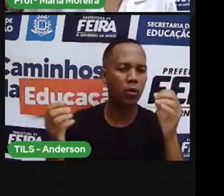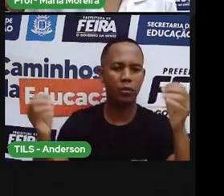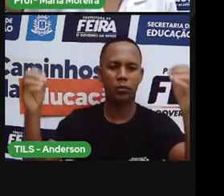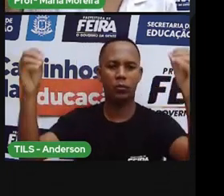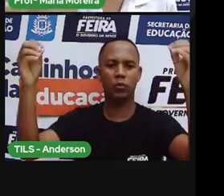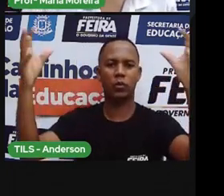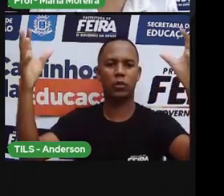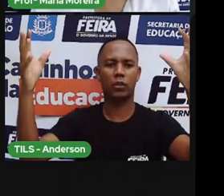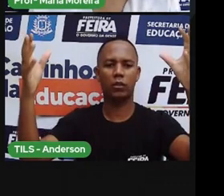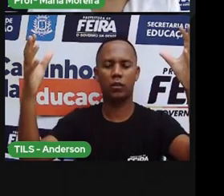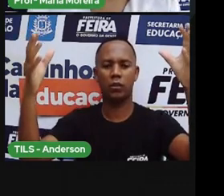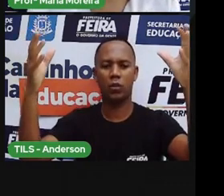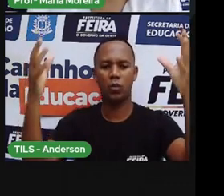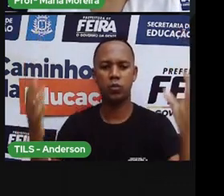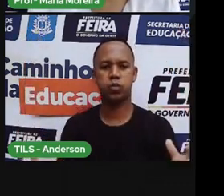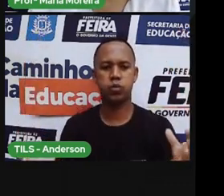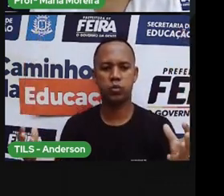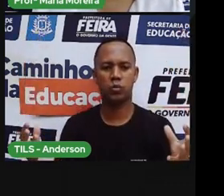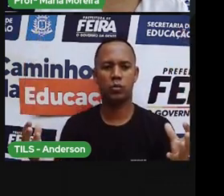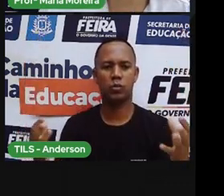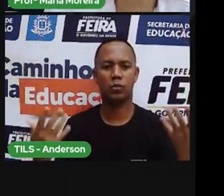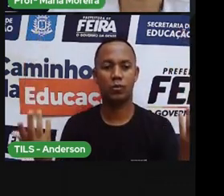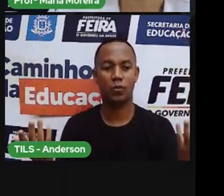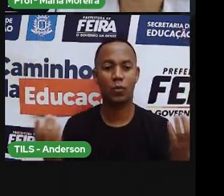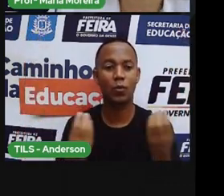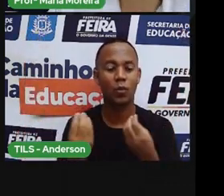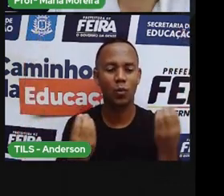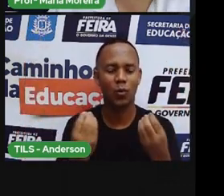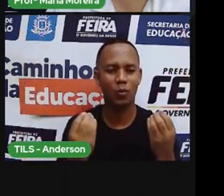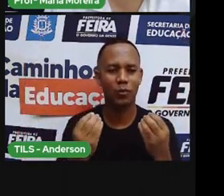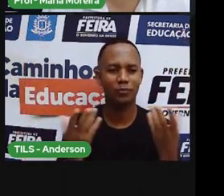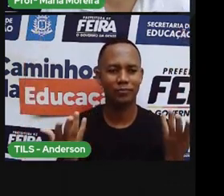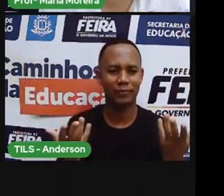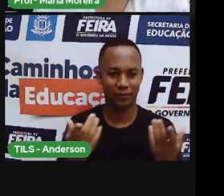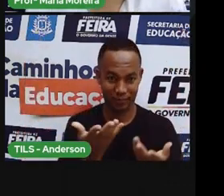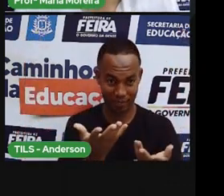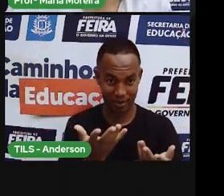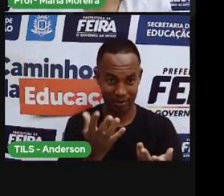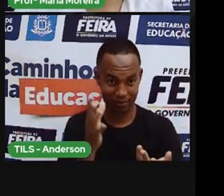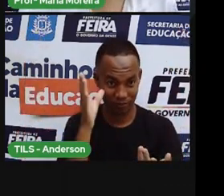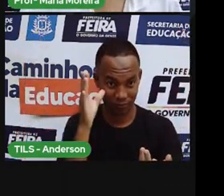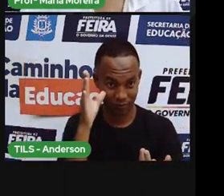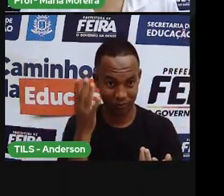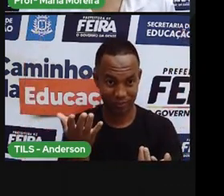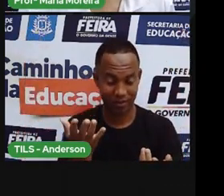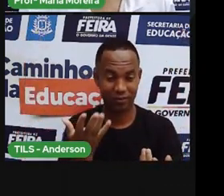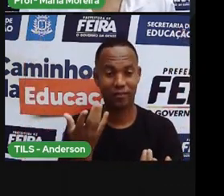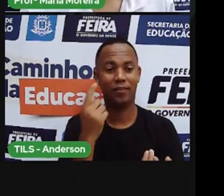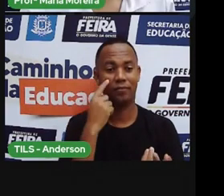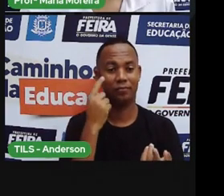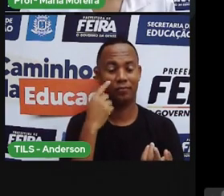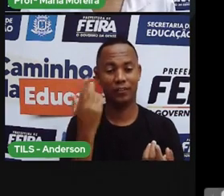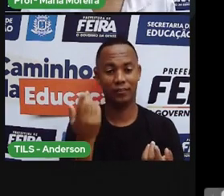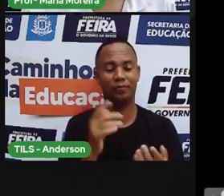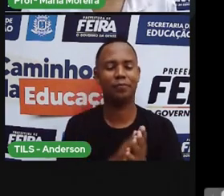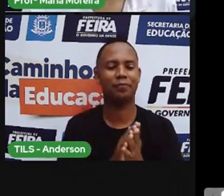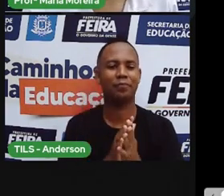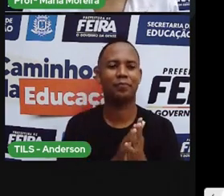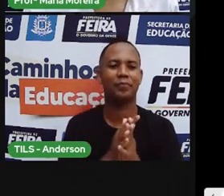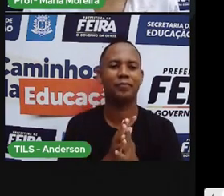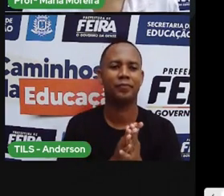gente responde? Coloca aqui que Anderson está muito curioso para saber. Olha a cara de curioso de Anderson. Está louco para saber. Vamos